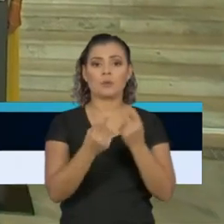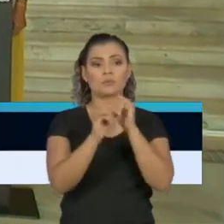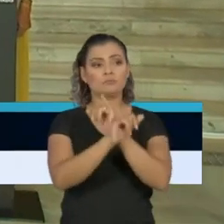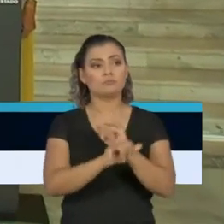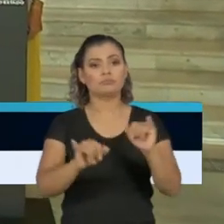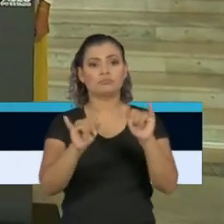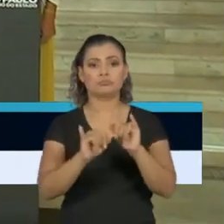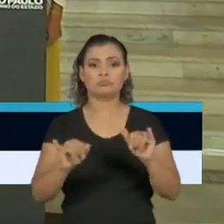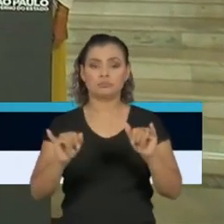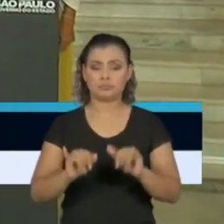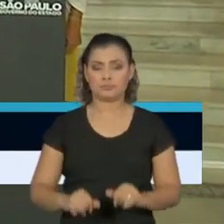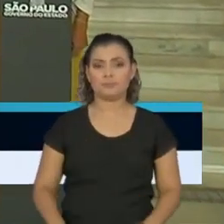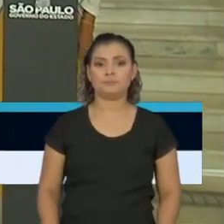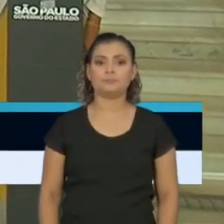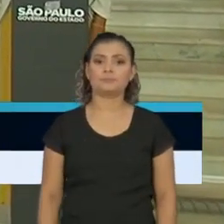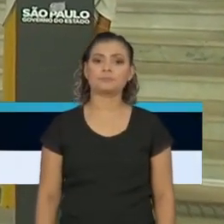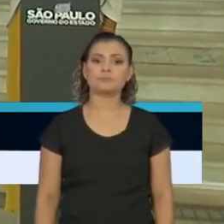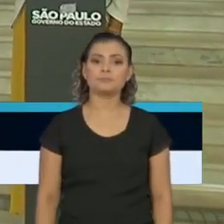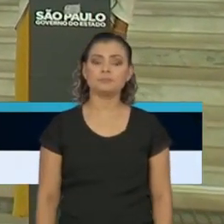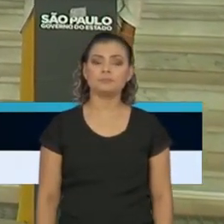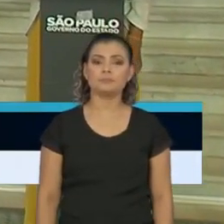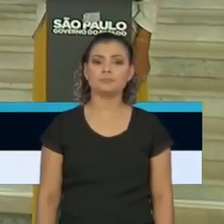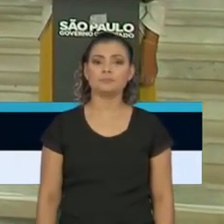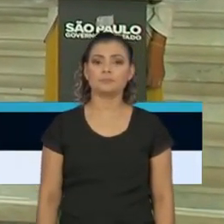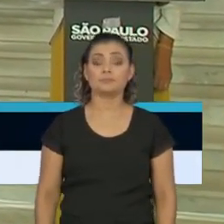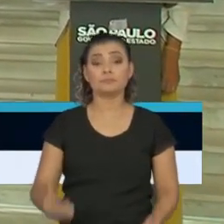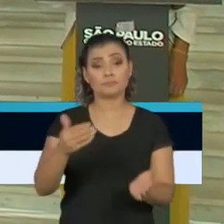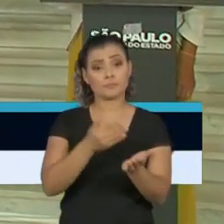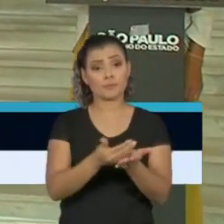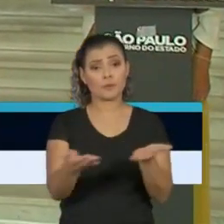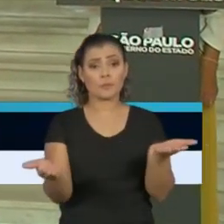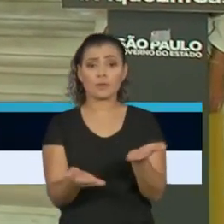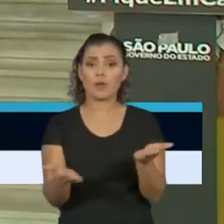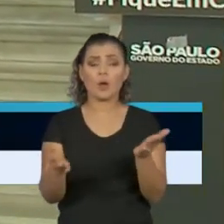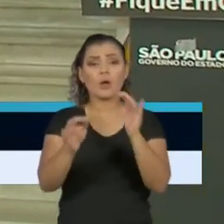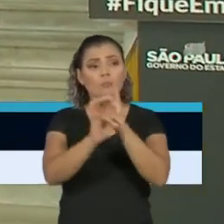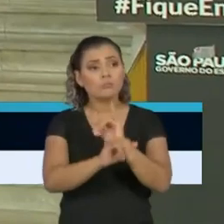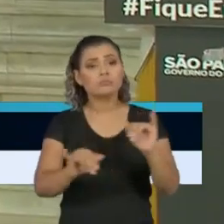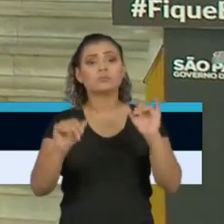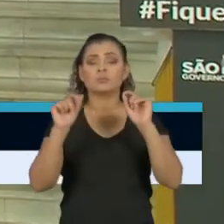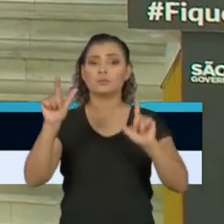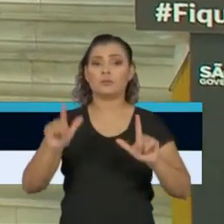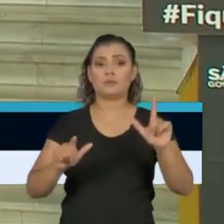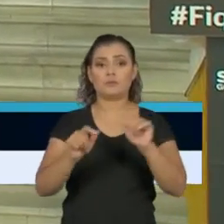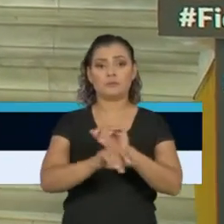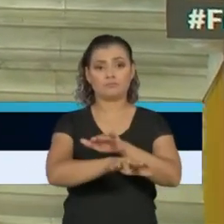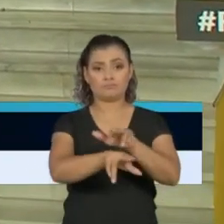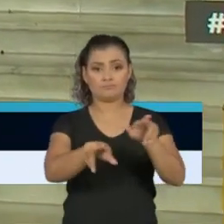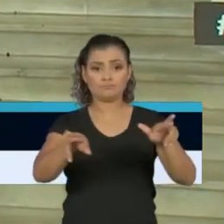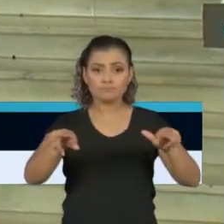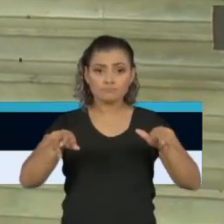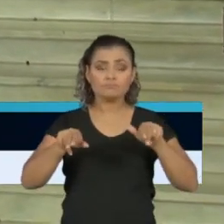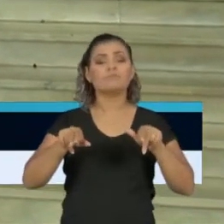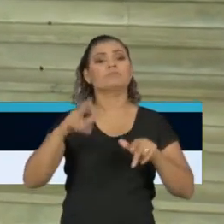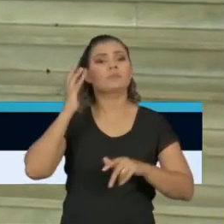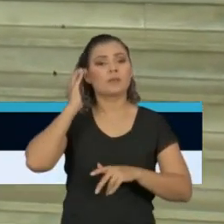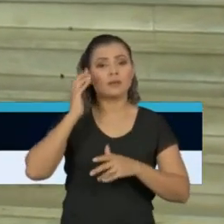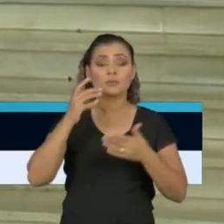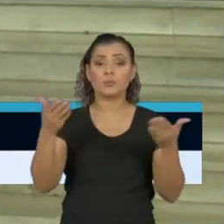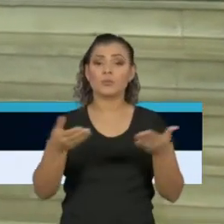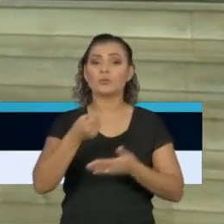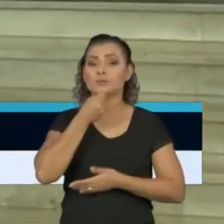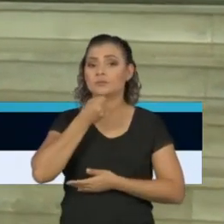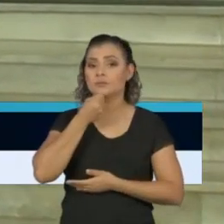anúncios. Nas mensagens, eu começo pela imprensa. Hoje é dia dos